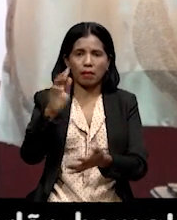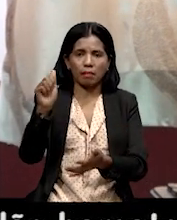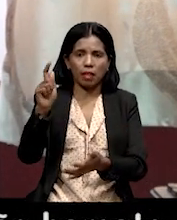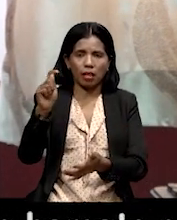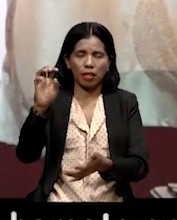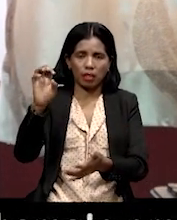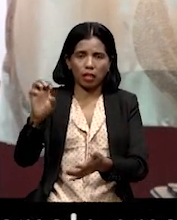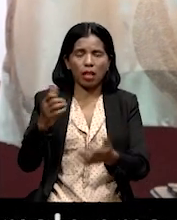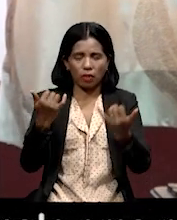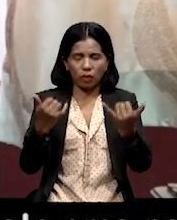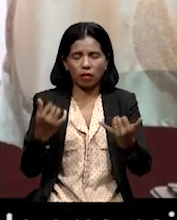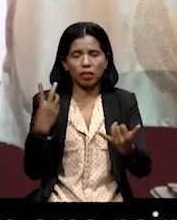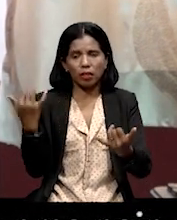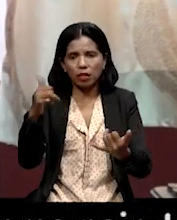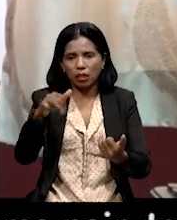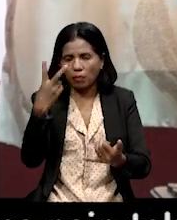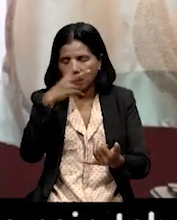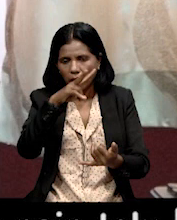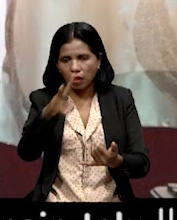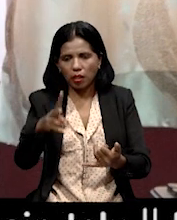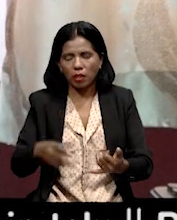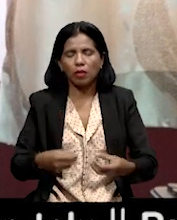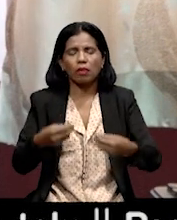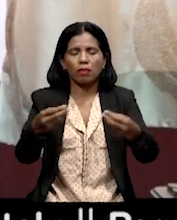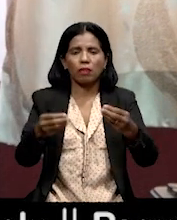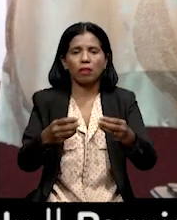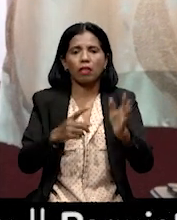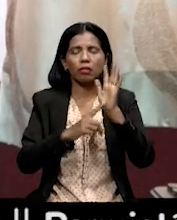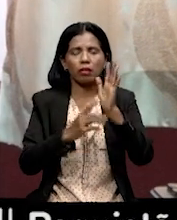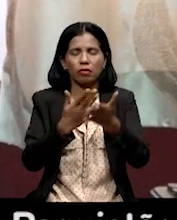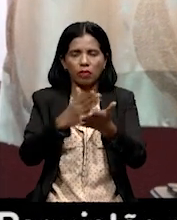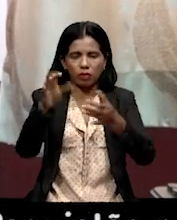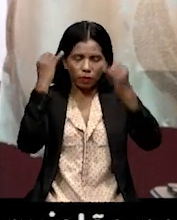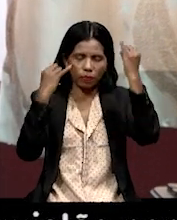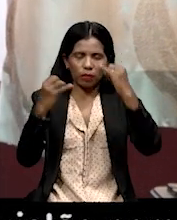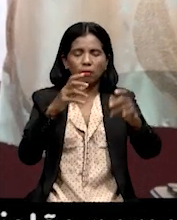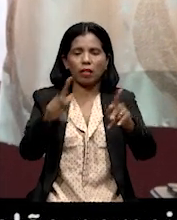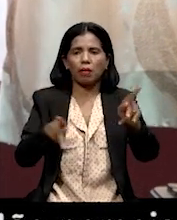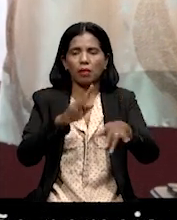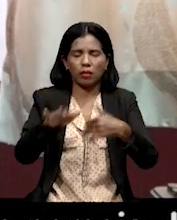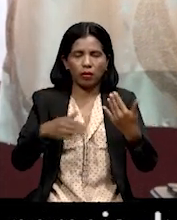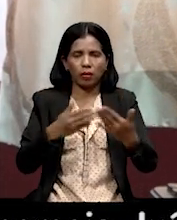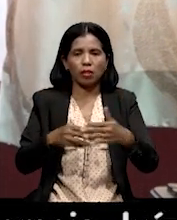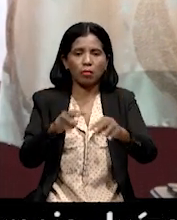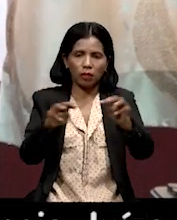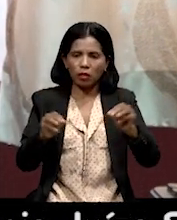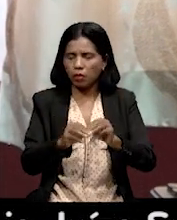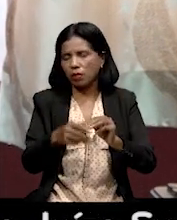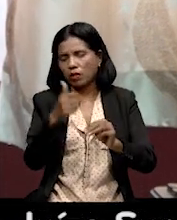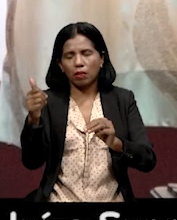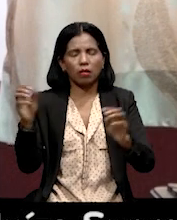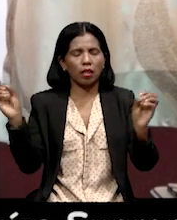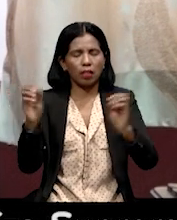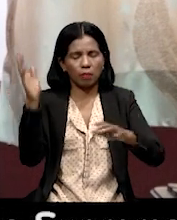be intervenção ba fogging ho faz abate se município sira é problema só ia Dili né tamo caso né aumenta